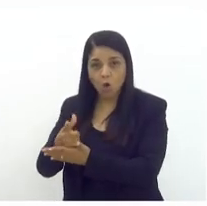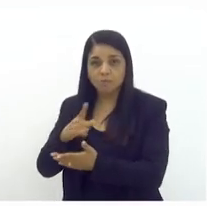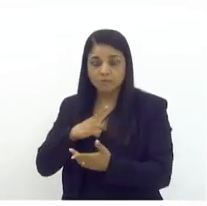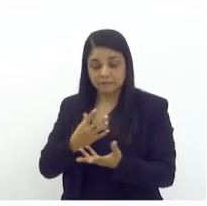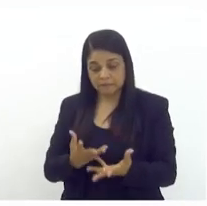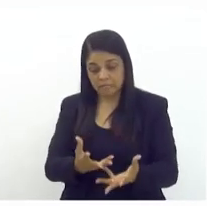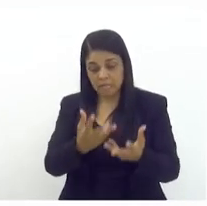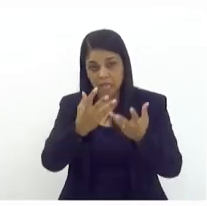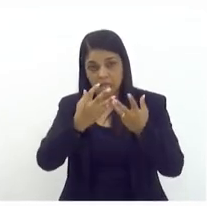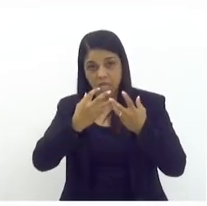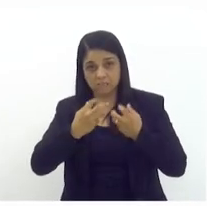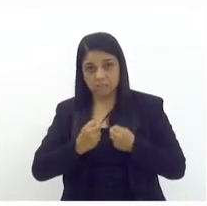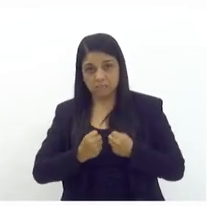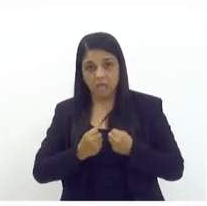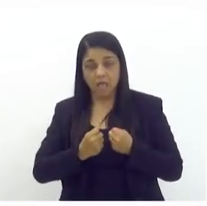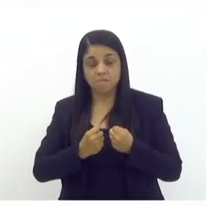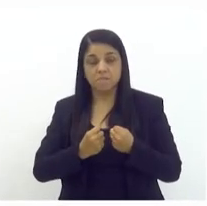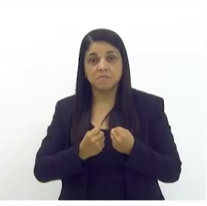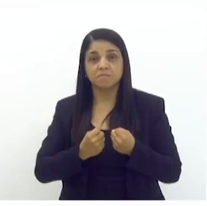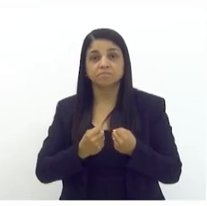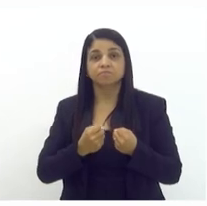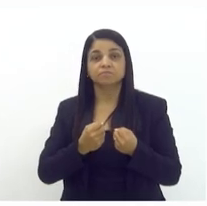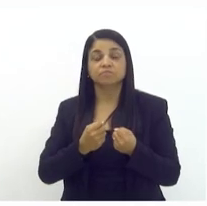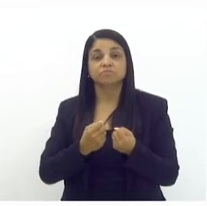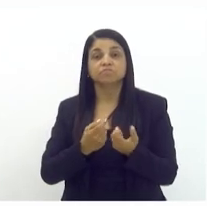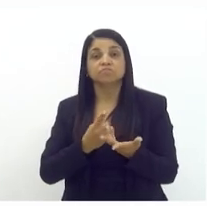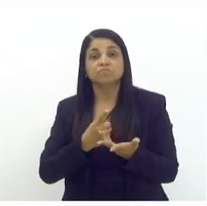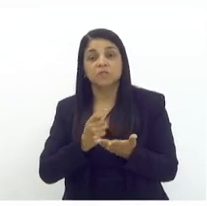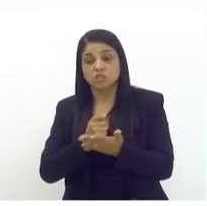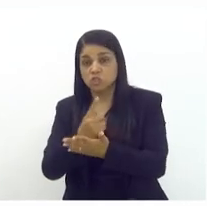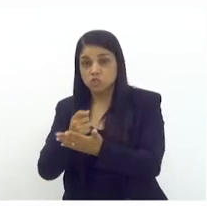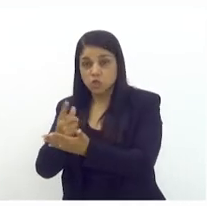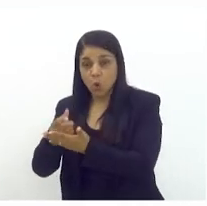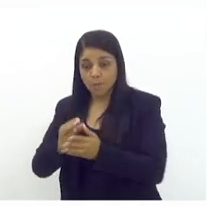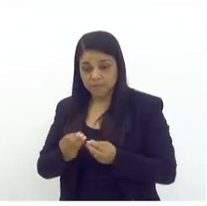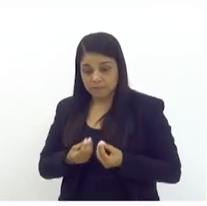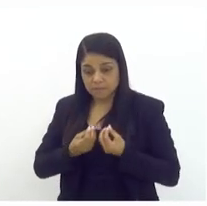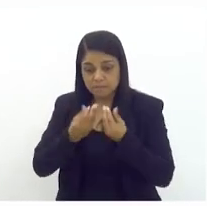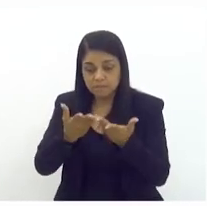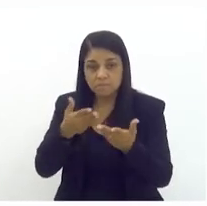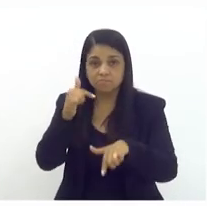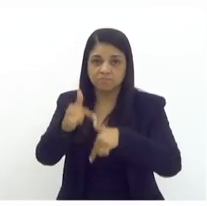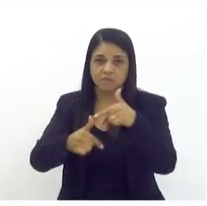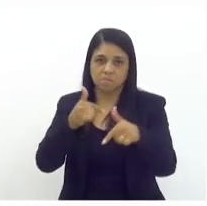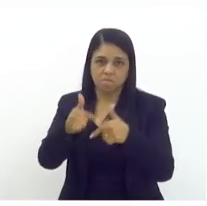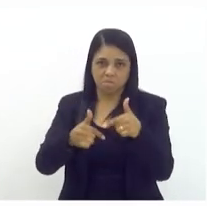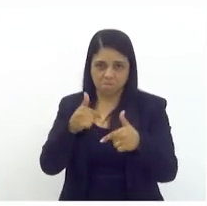as demandas desse consumidor e entrega os serviços